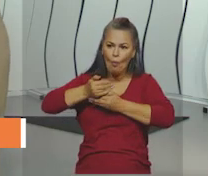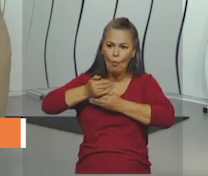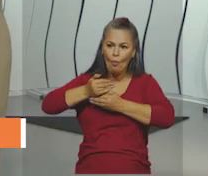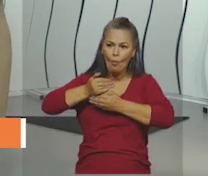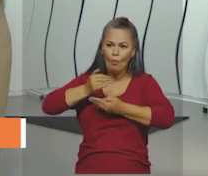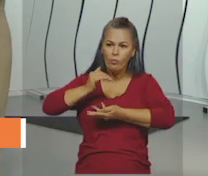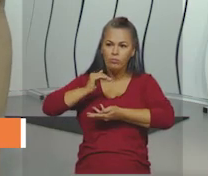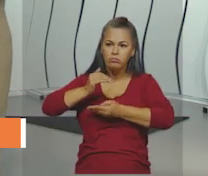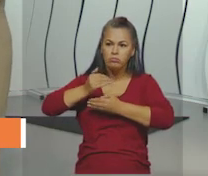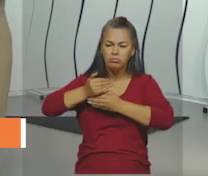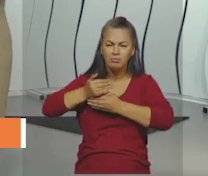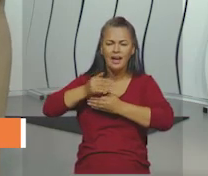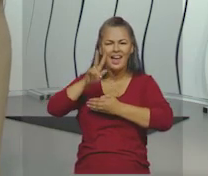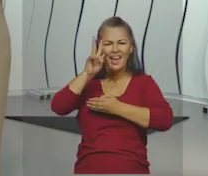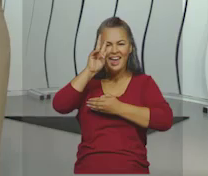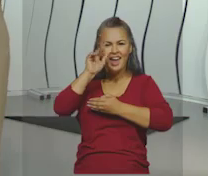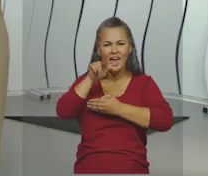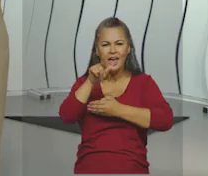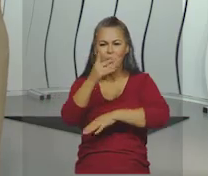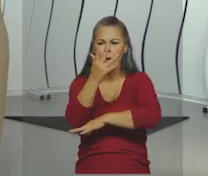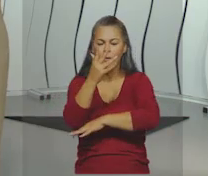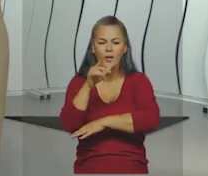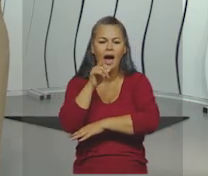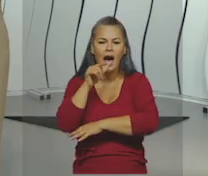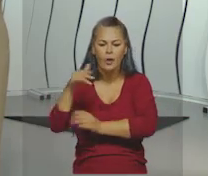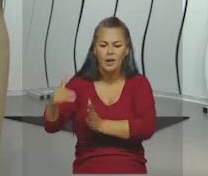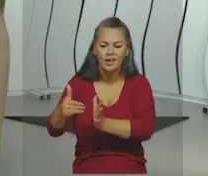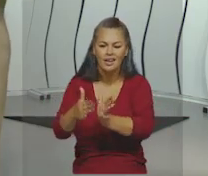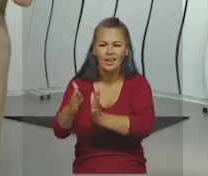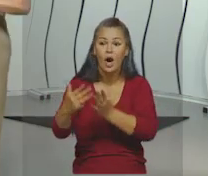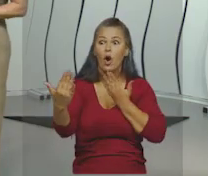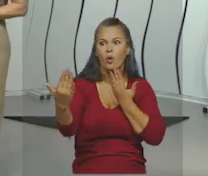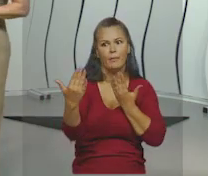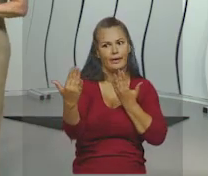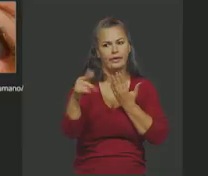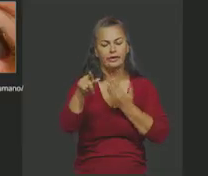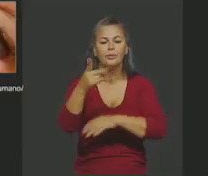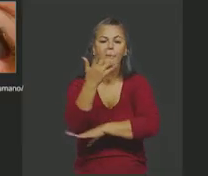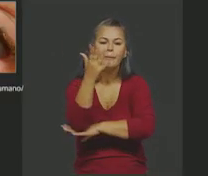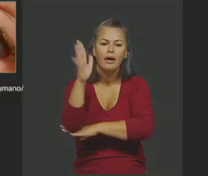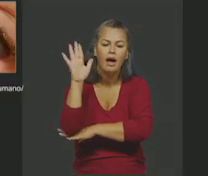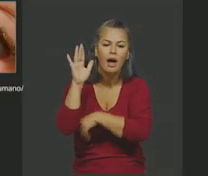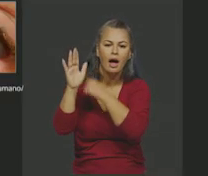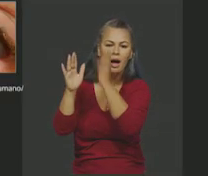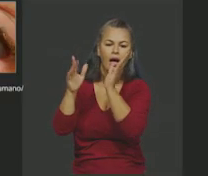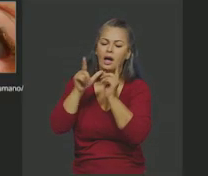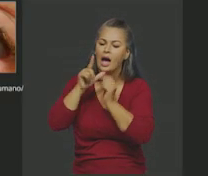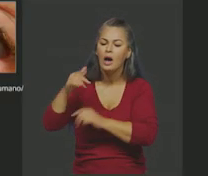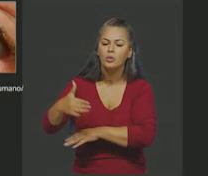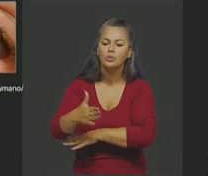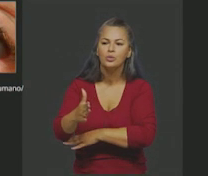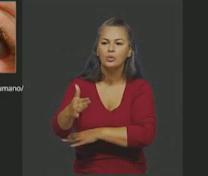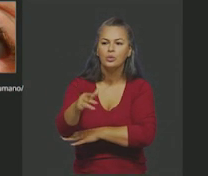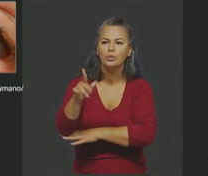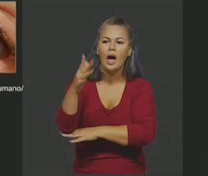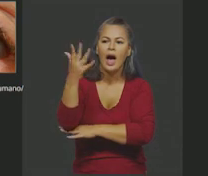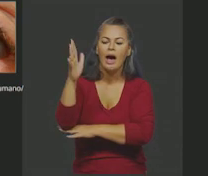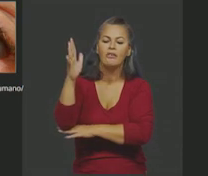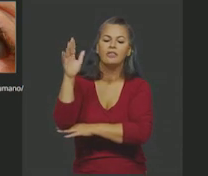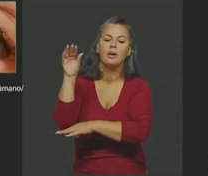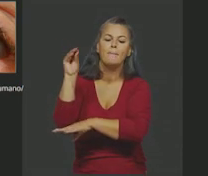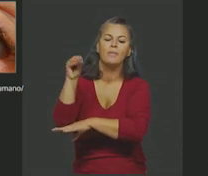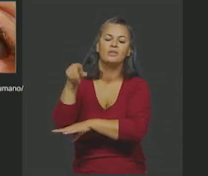mata ciliar que protege o rio? Os cílios protegem os nossos olhos, tá? Nós temos